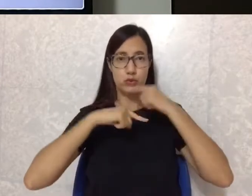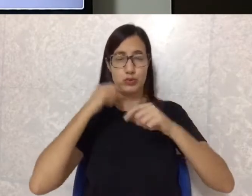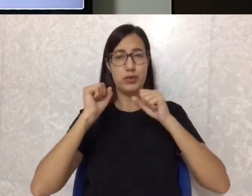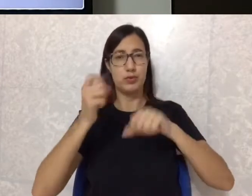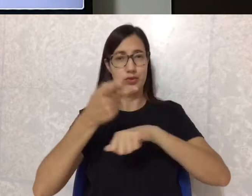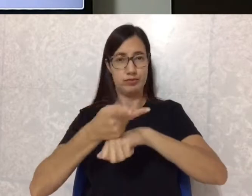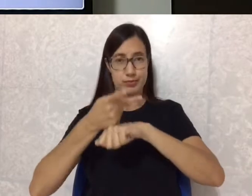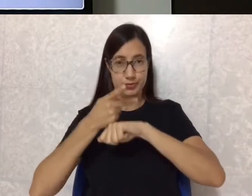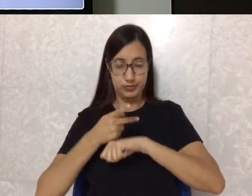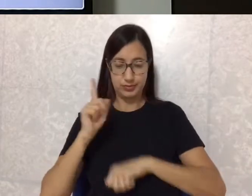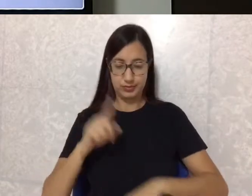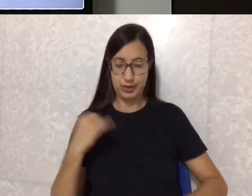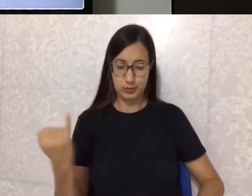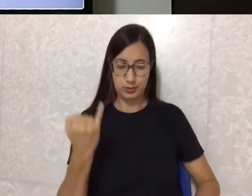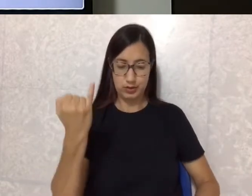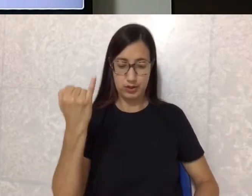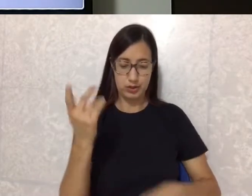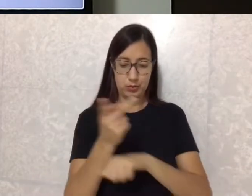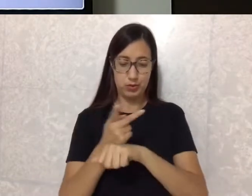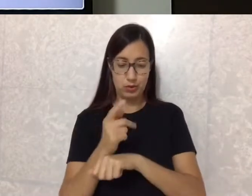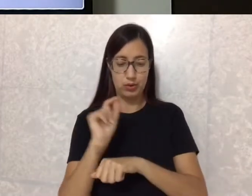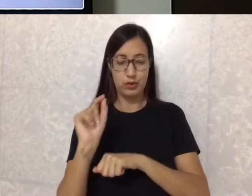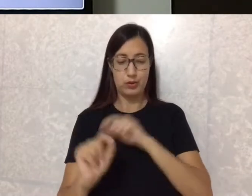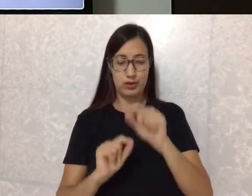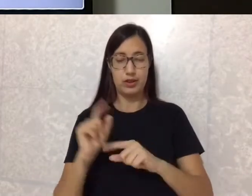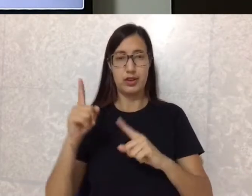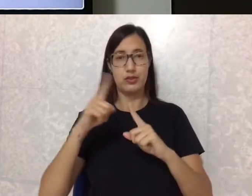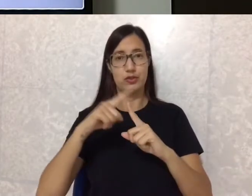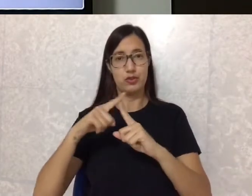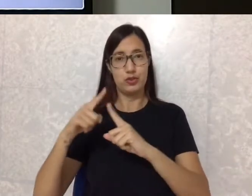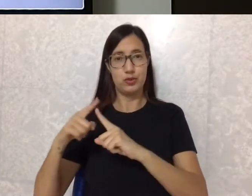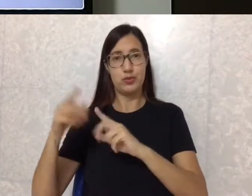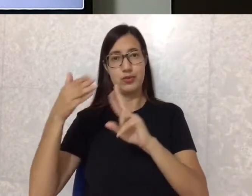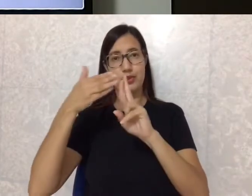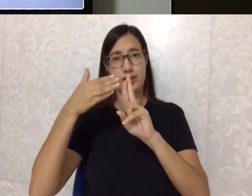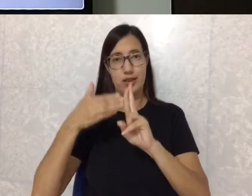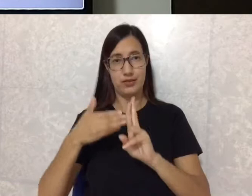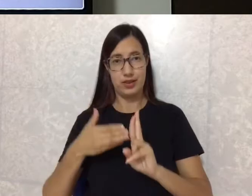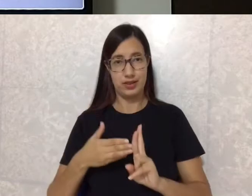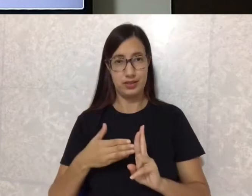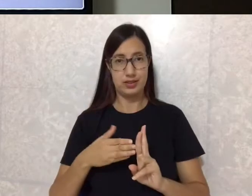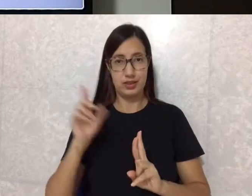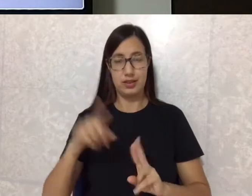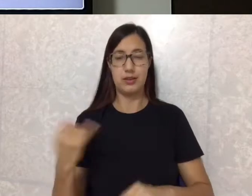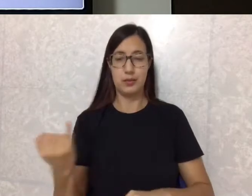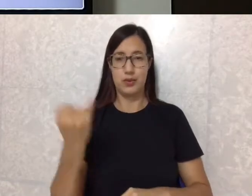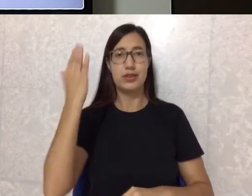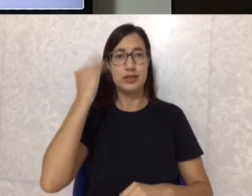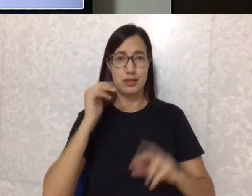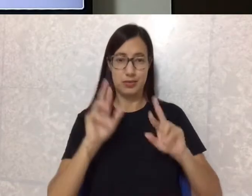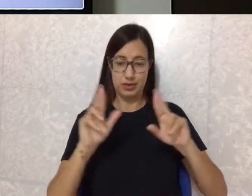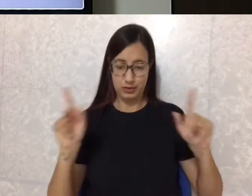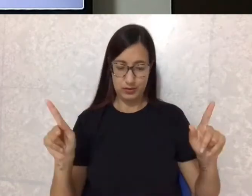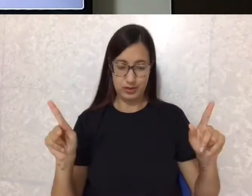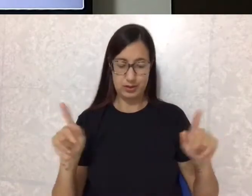importante vocês conhecerem é pelo menos os tipos de referência que eu vou explicar, né? O que é que a BNT provisiona, que é importante saber as diferenças, mas a